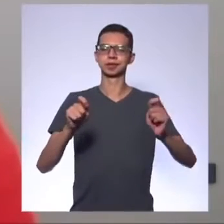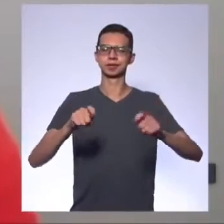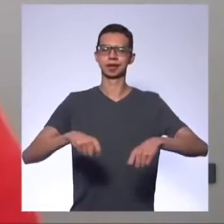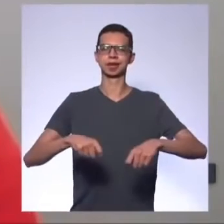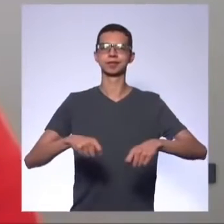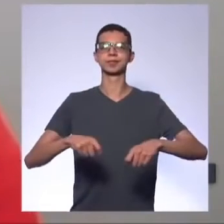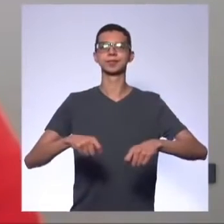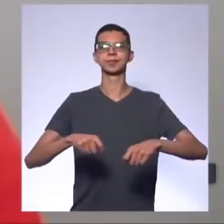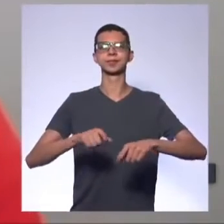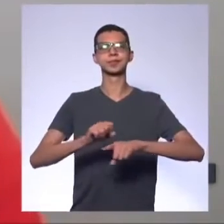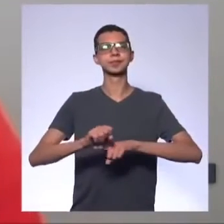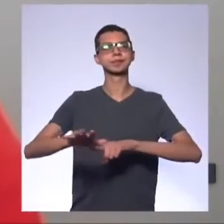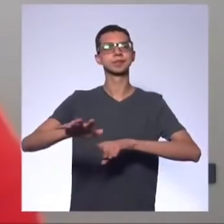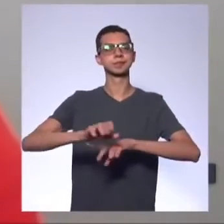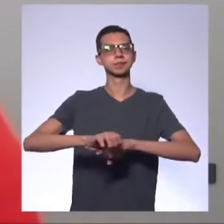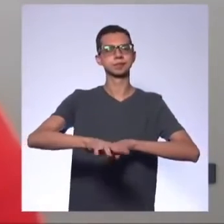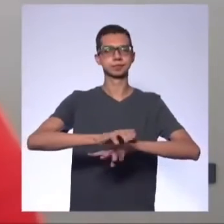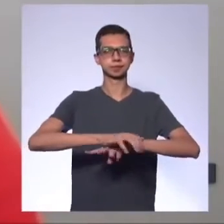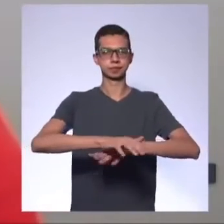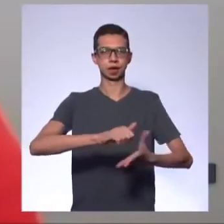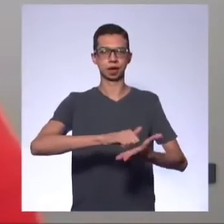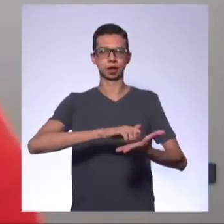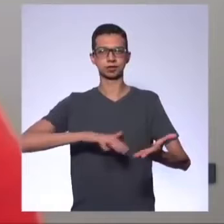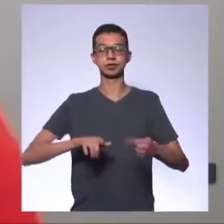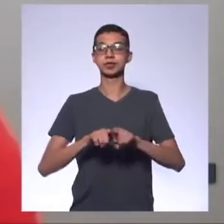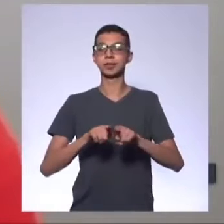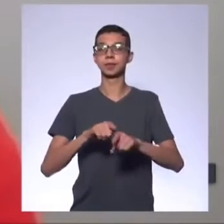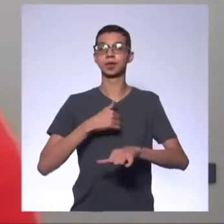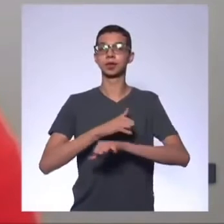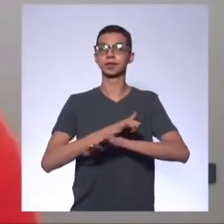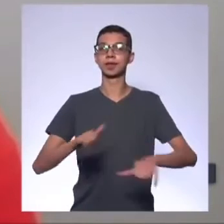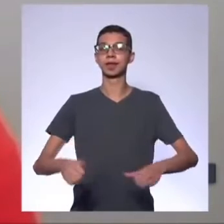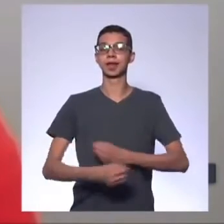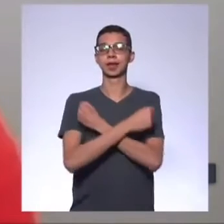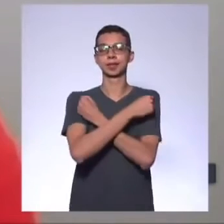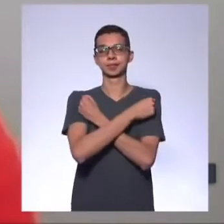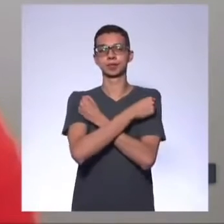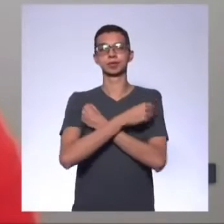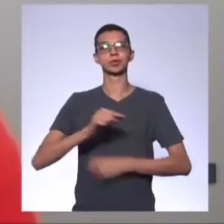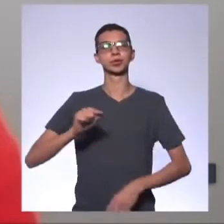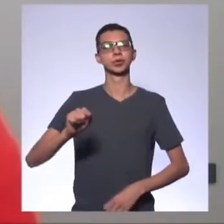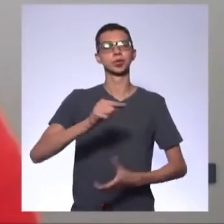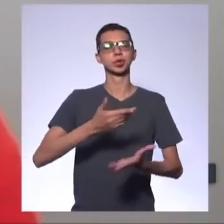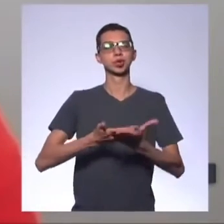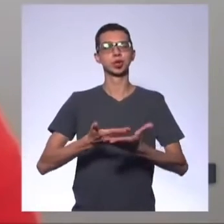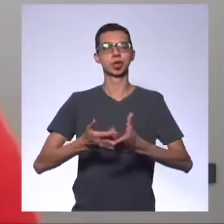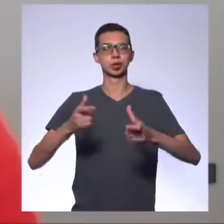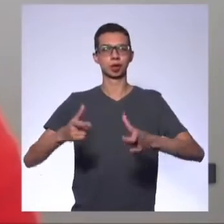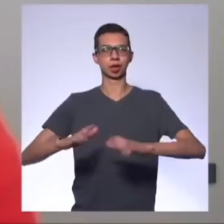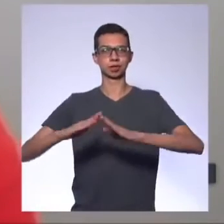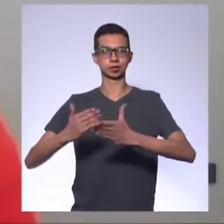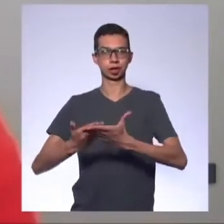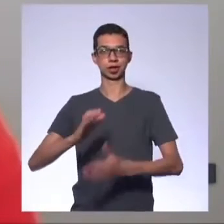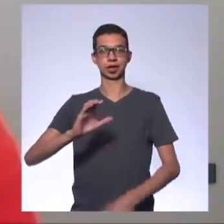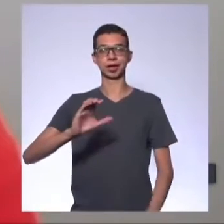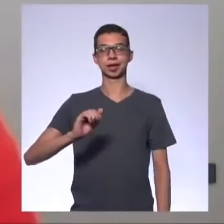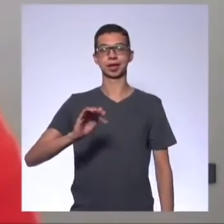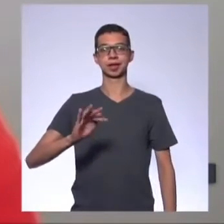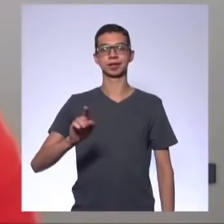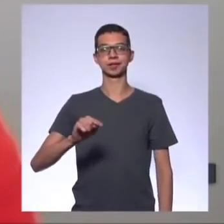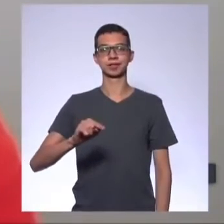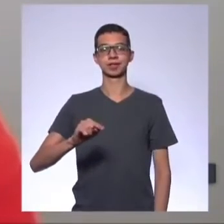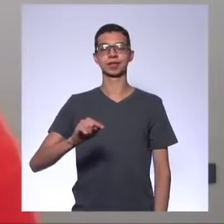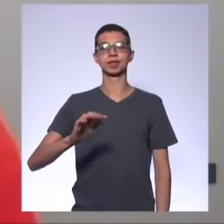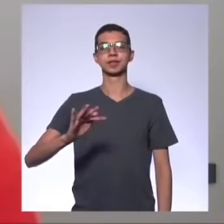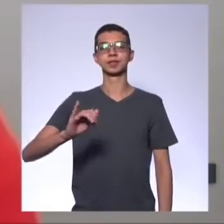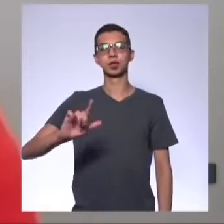as atividades. E mandar um abraço também para os estudantes da Escola Presidente Café Filho de São Paulo, aqui do